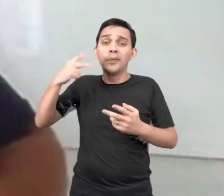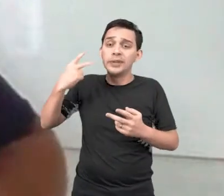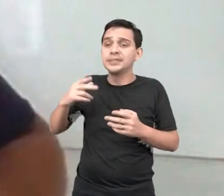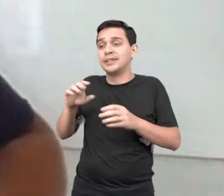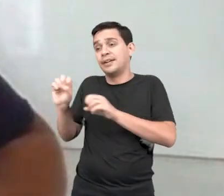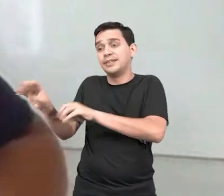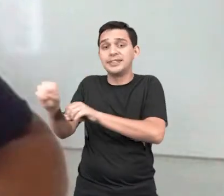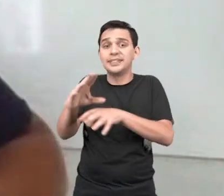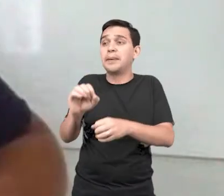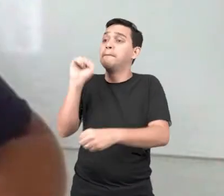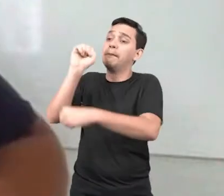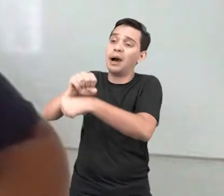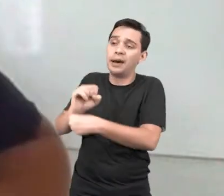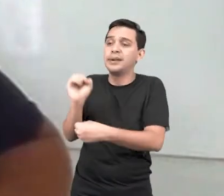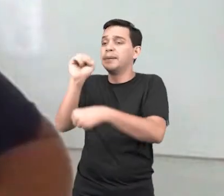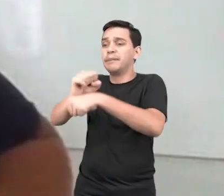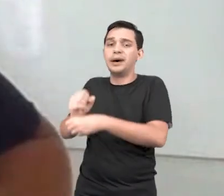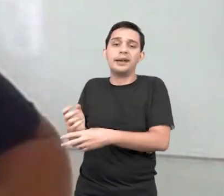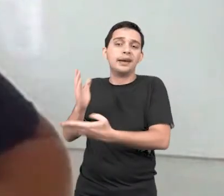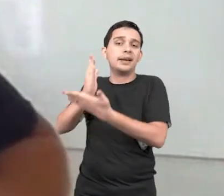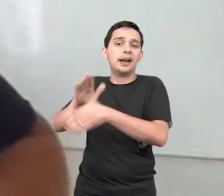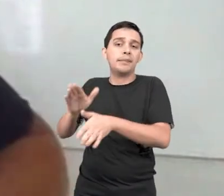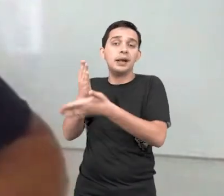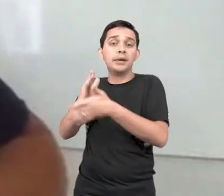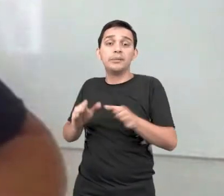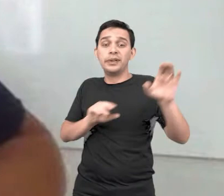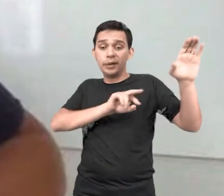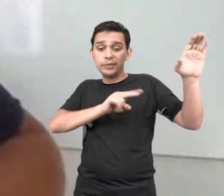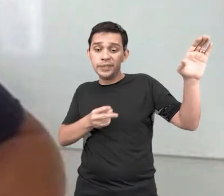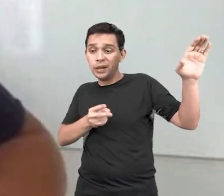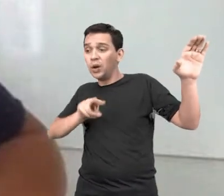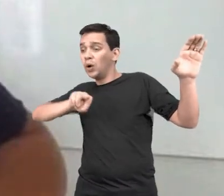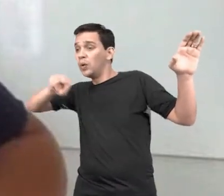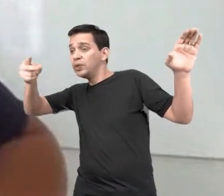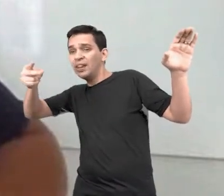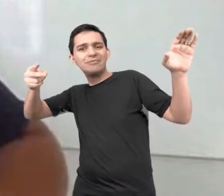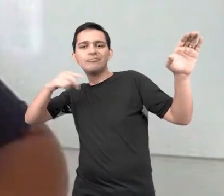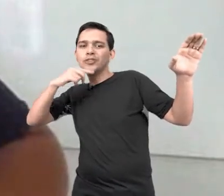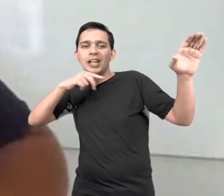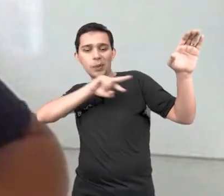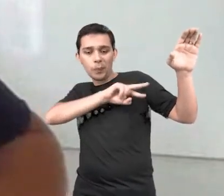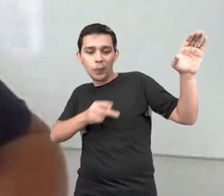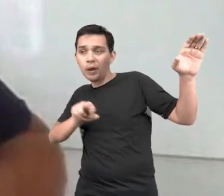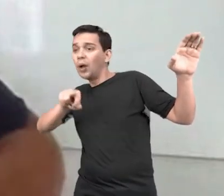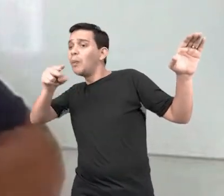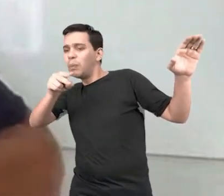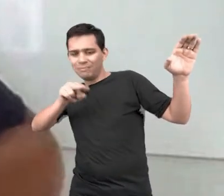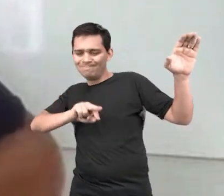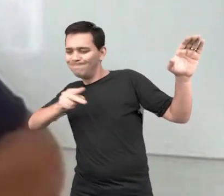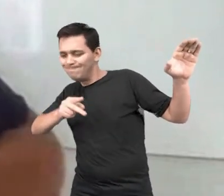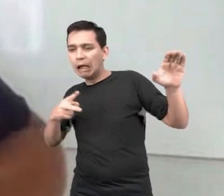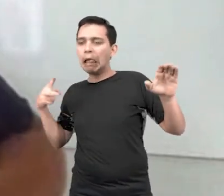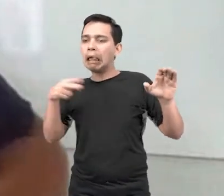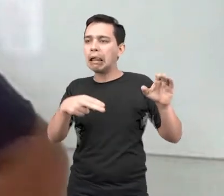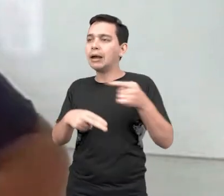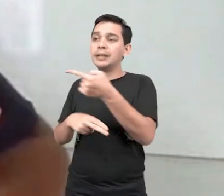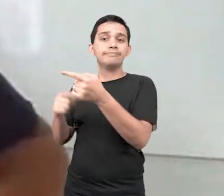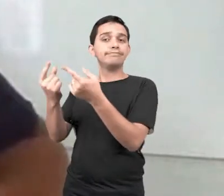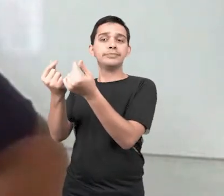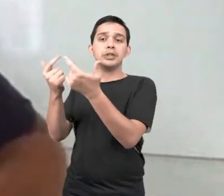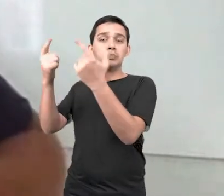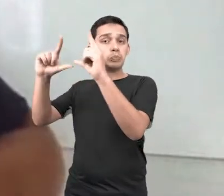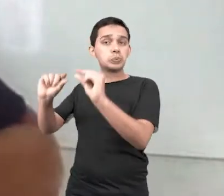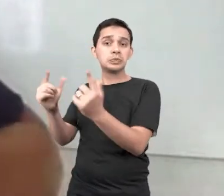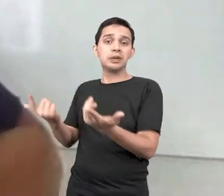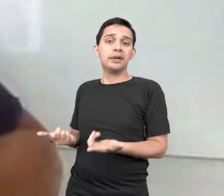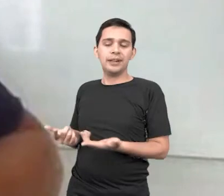projetos e políticas educacionais sejam descontinuados em função da escassez de recursos, né? Porque, na prática, a realidade que se